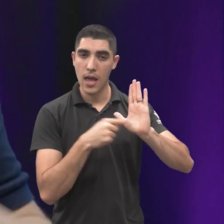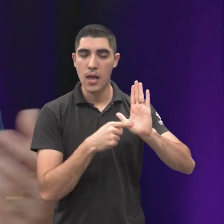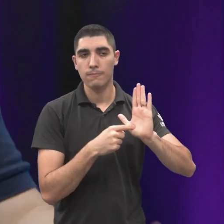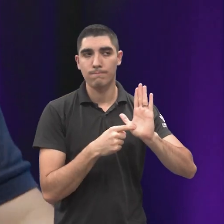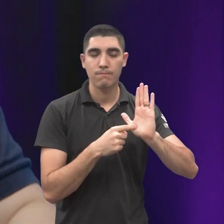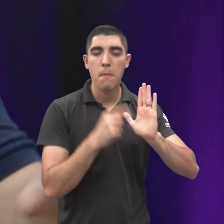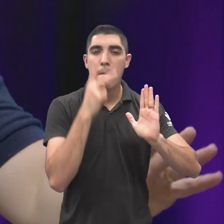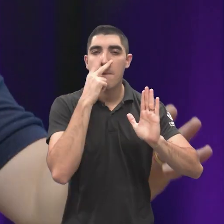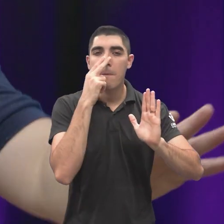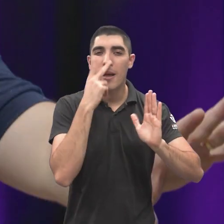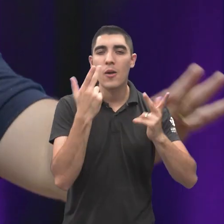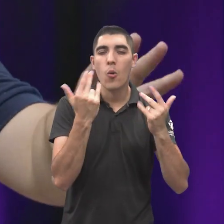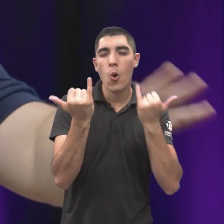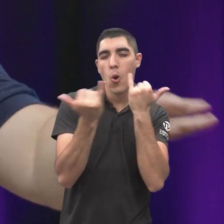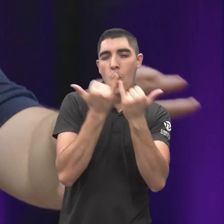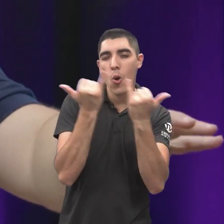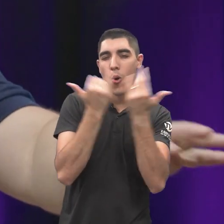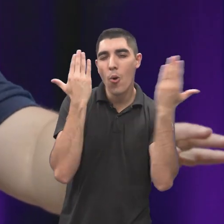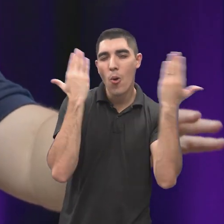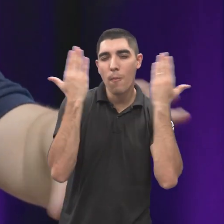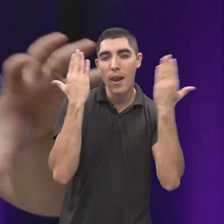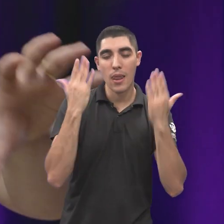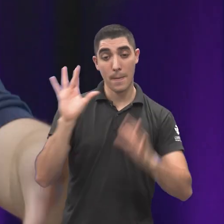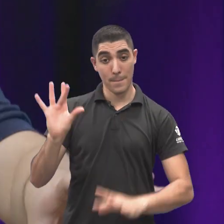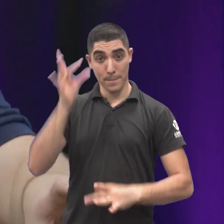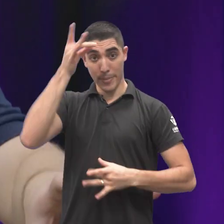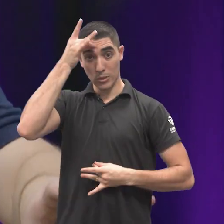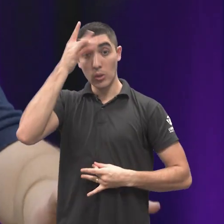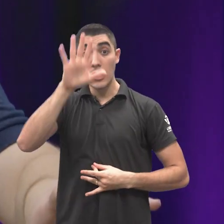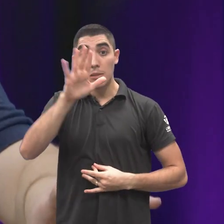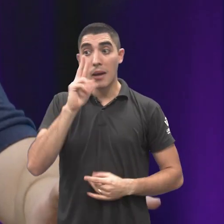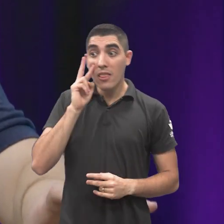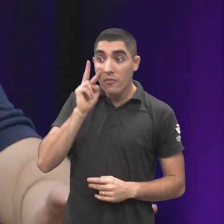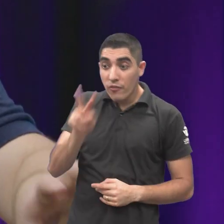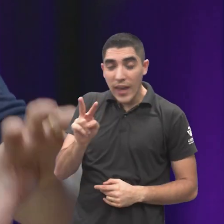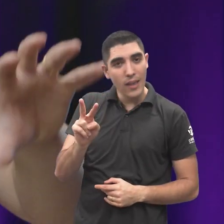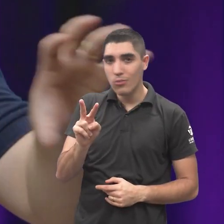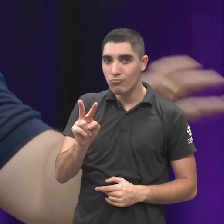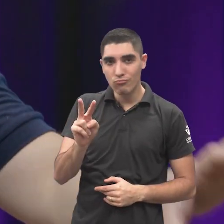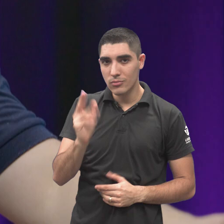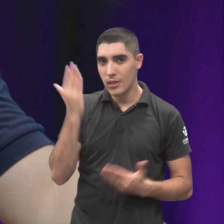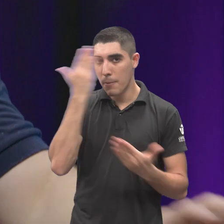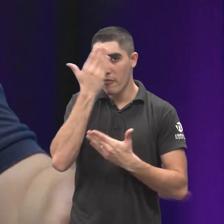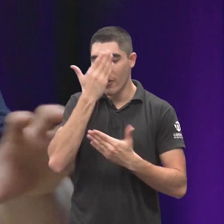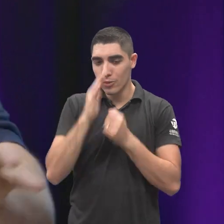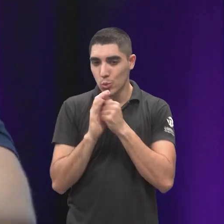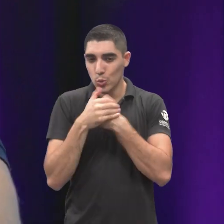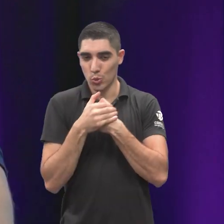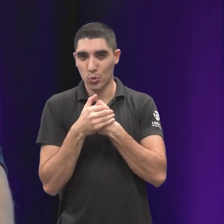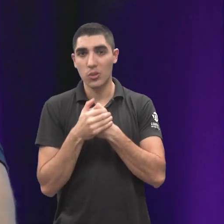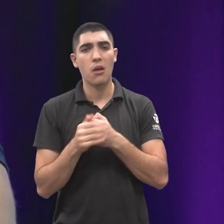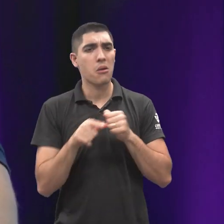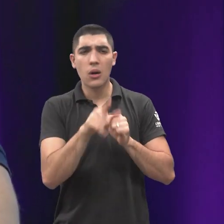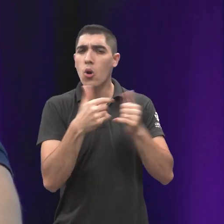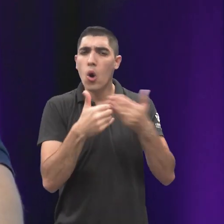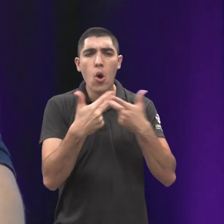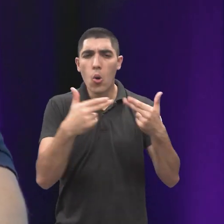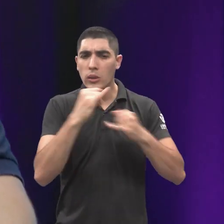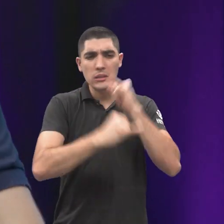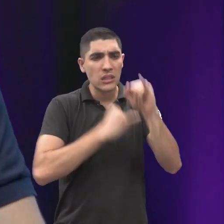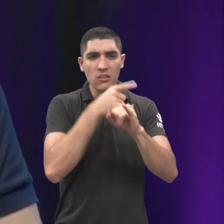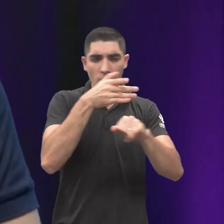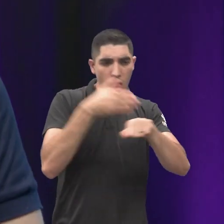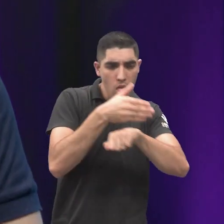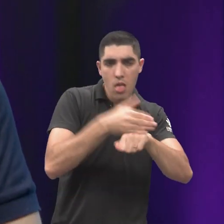um personagem invisível que está sempre presente ali em tudo que você faz na internet. Sim. Independente se você está no site, se você está numa rede